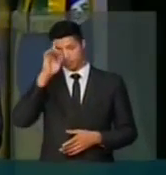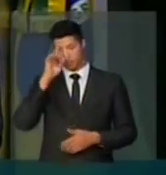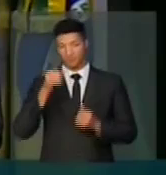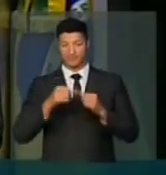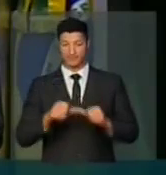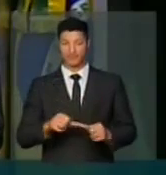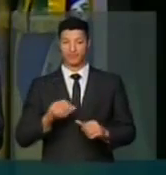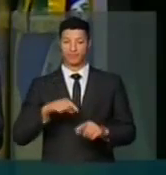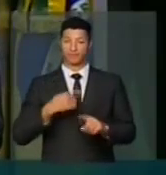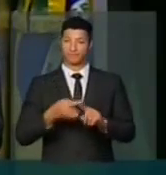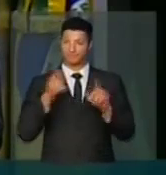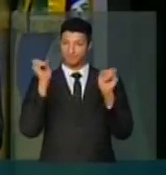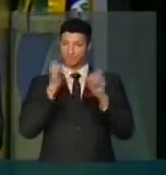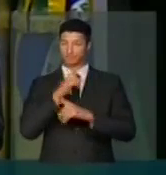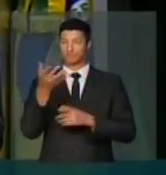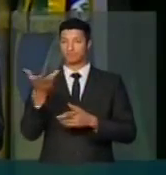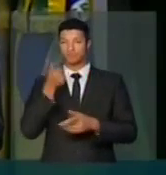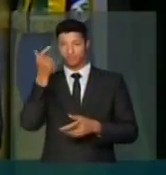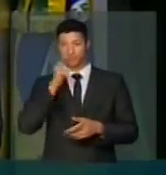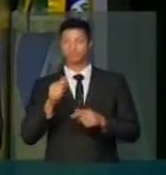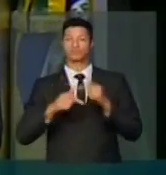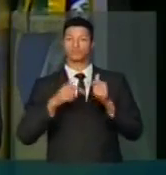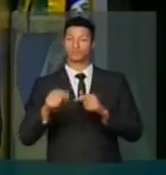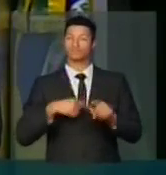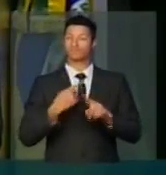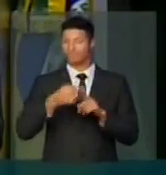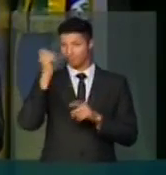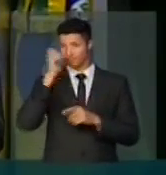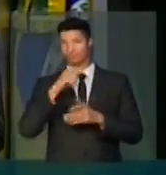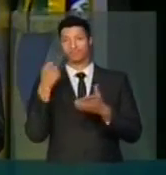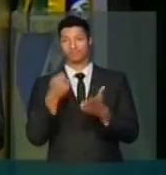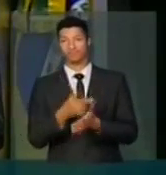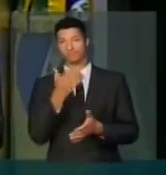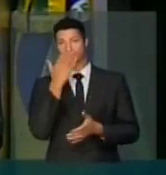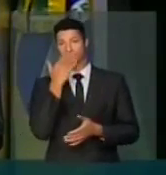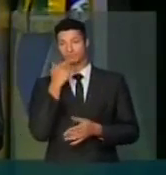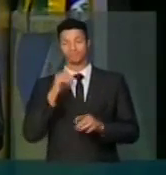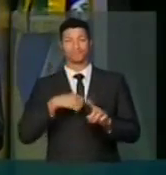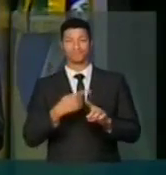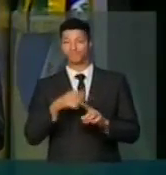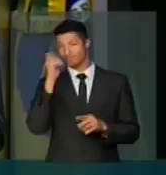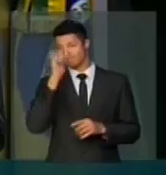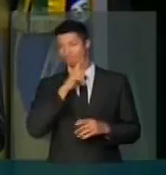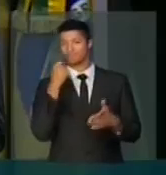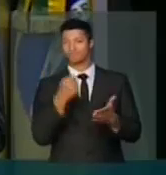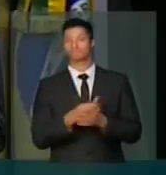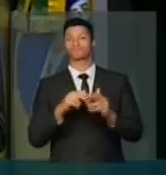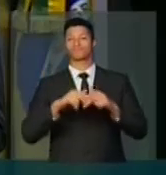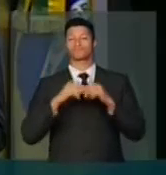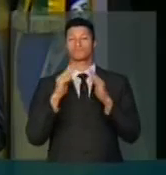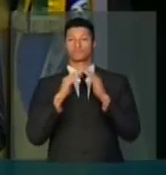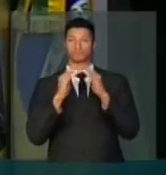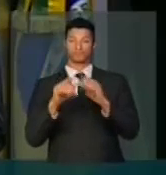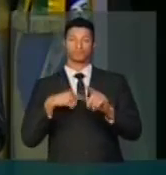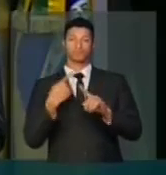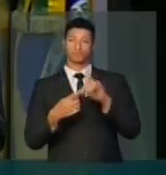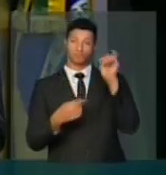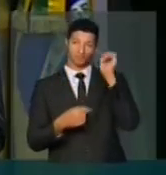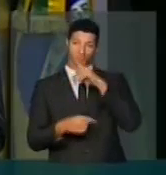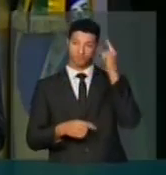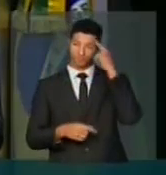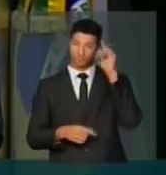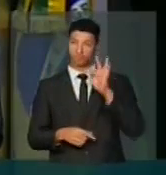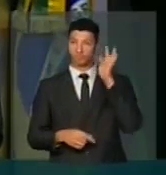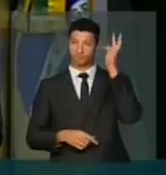Está mais difícil arranjar empregos, mais difícil comprar alimentos, mais difícil pagar pela moradia, mais difícil pensar